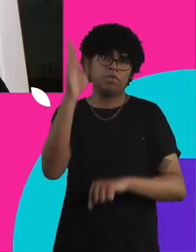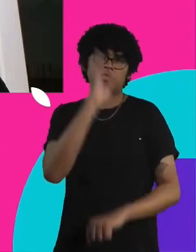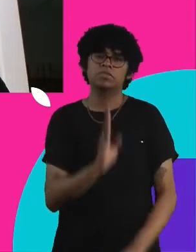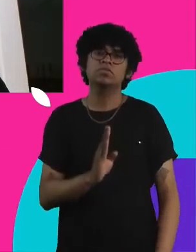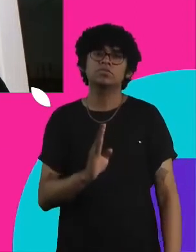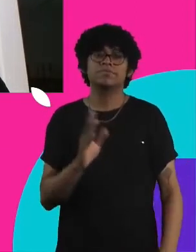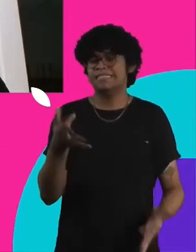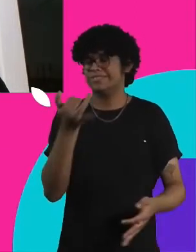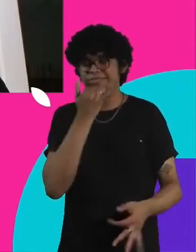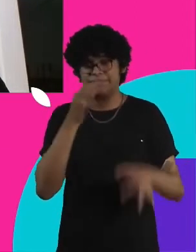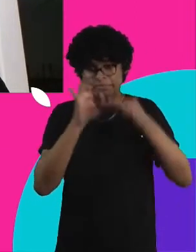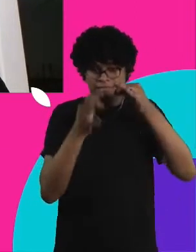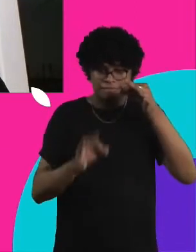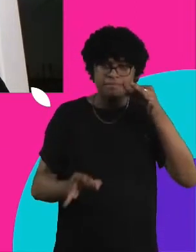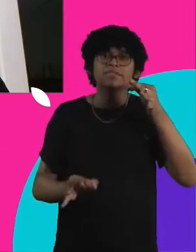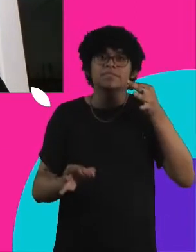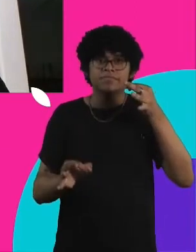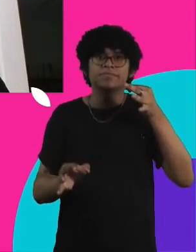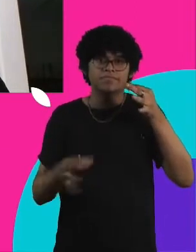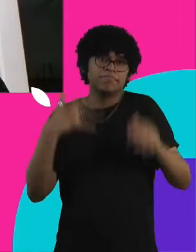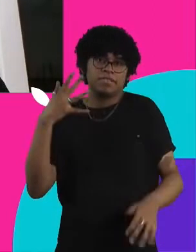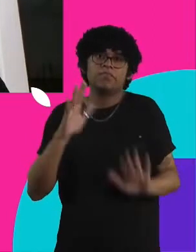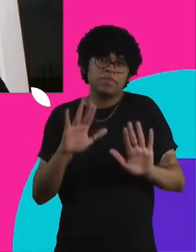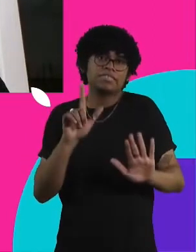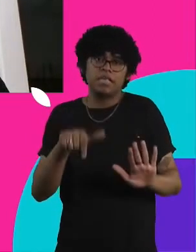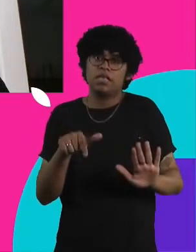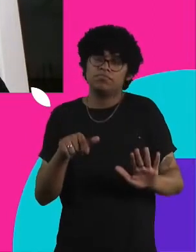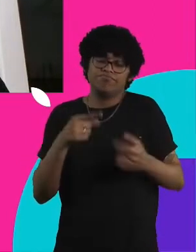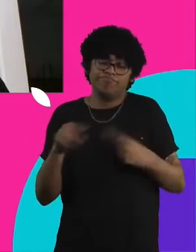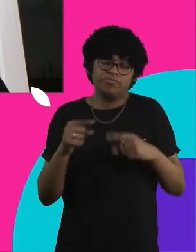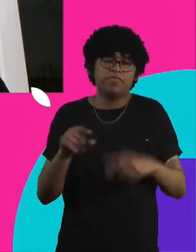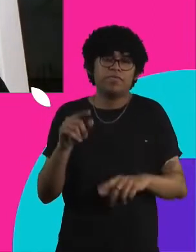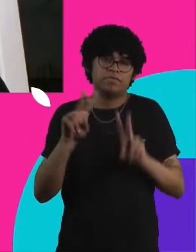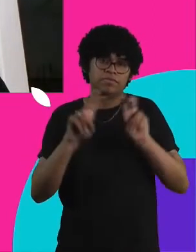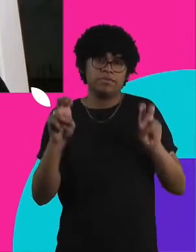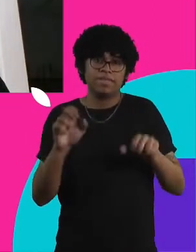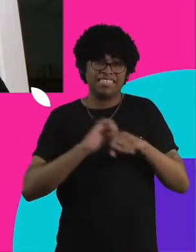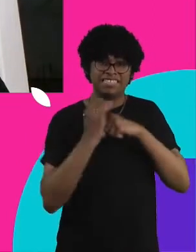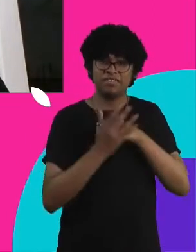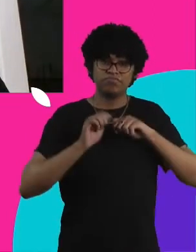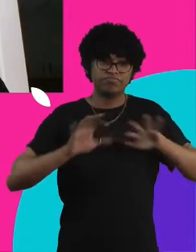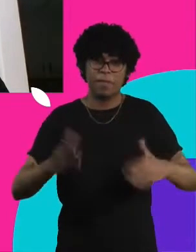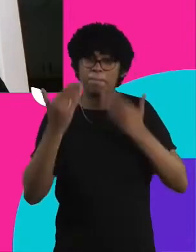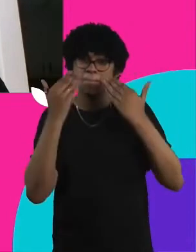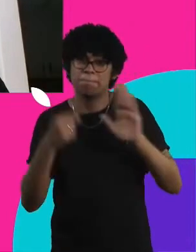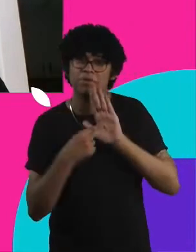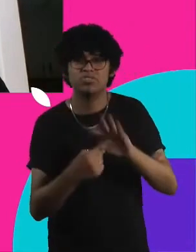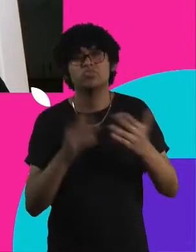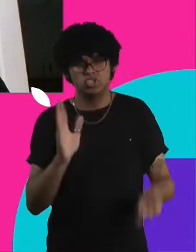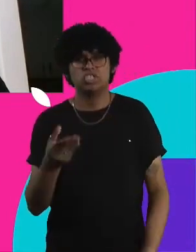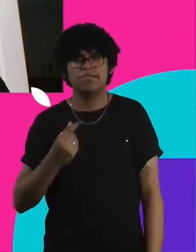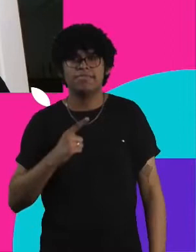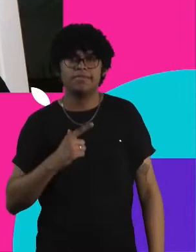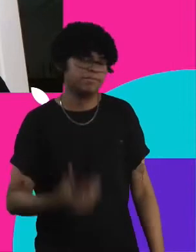me alonguei aí um pouco na minha fala, mas eu acho que essa é a convocação que a gente tem que fazer. A pandemia só escancarou o que já existia, sabe?